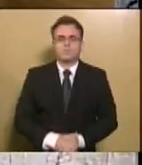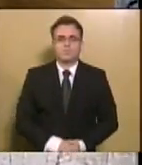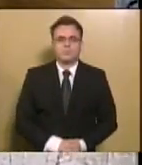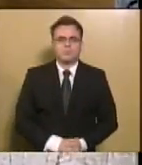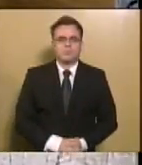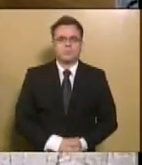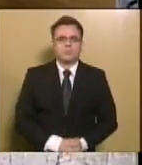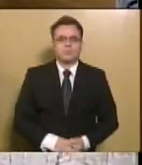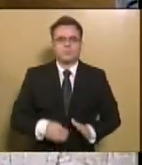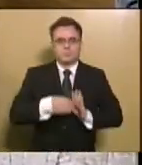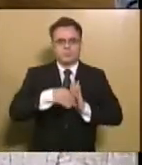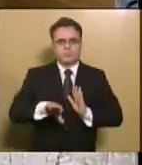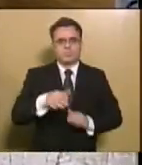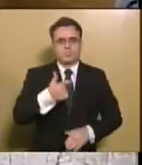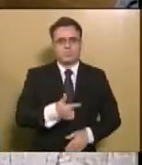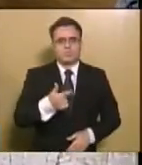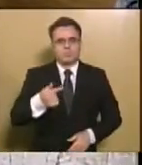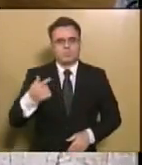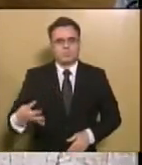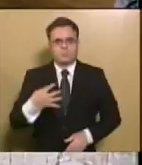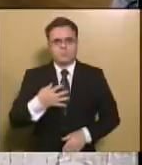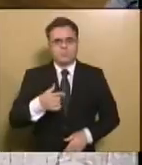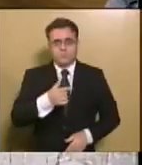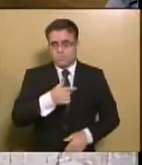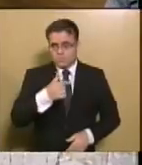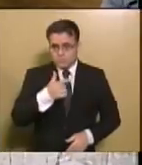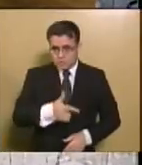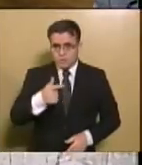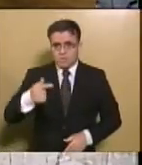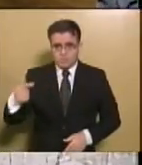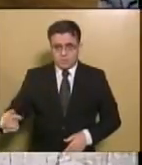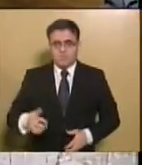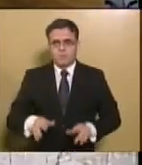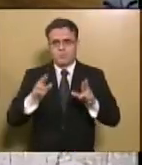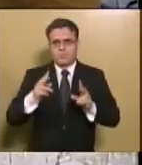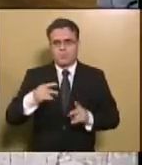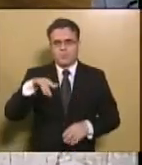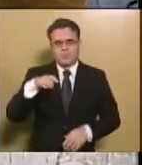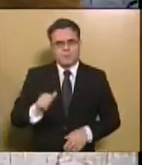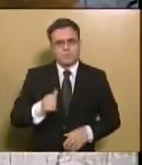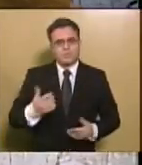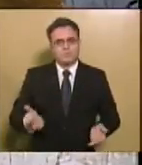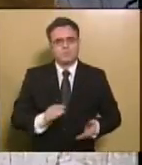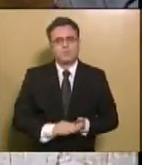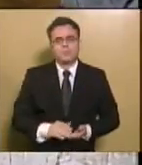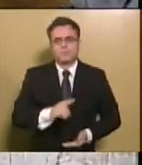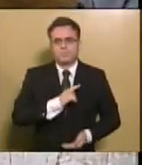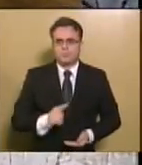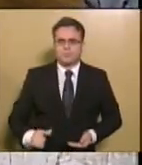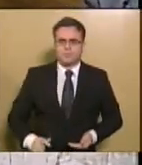Indicação de número 277, de autoria da deputada Maria Mendonça, excelentíssimo senhor governador,